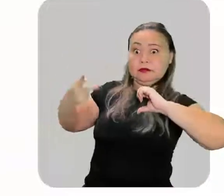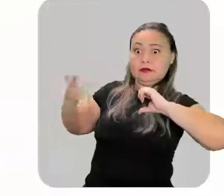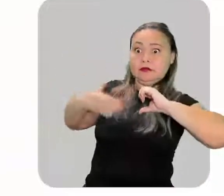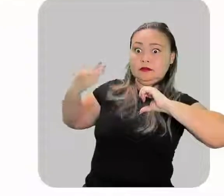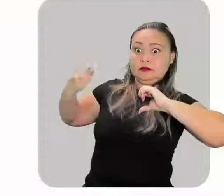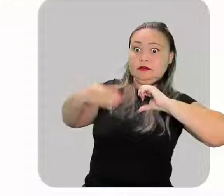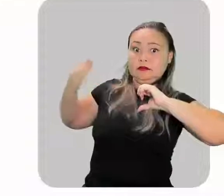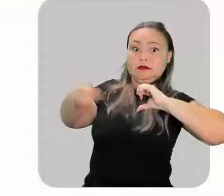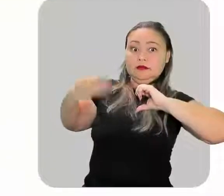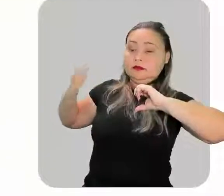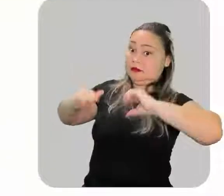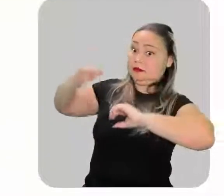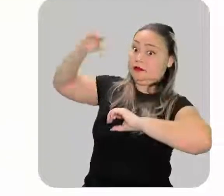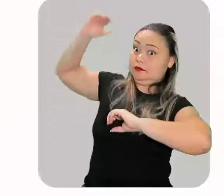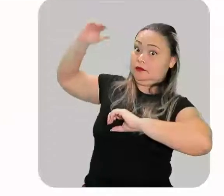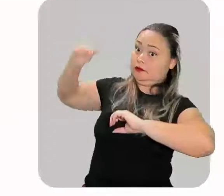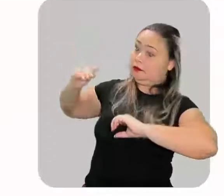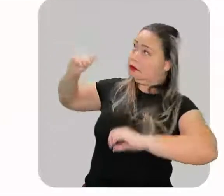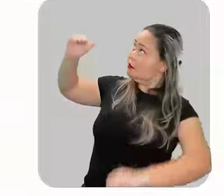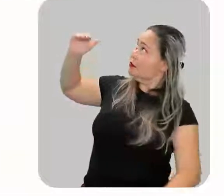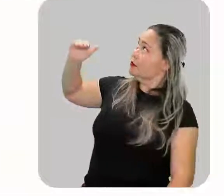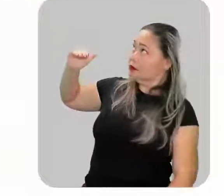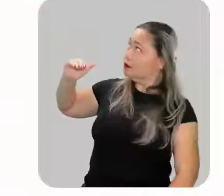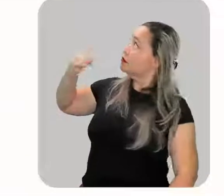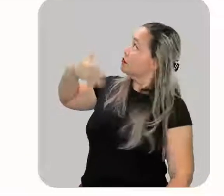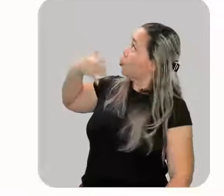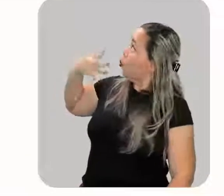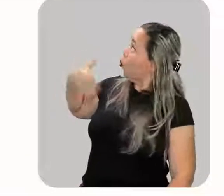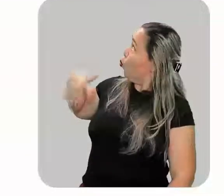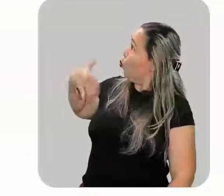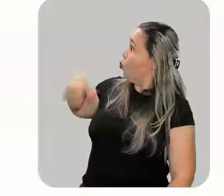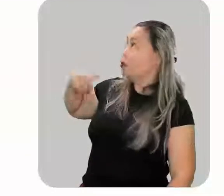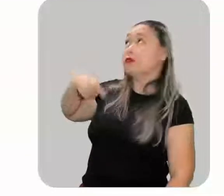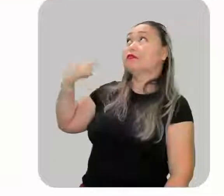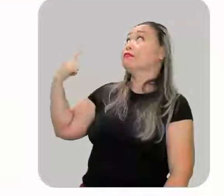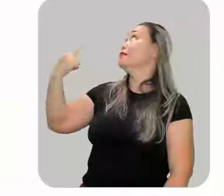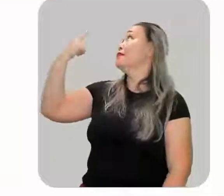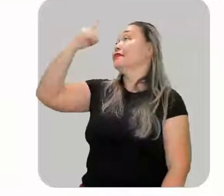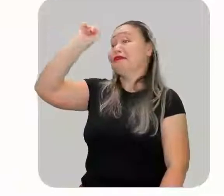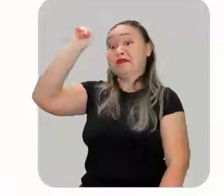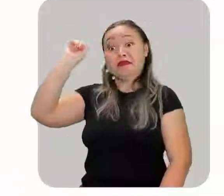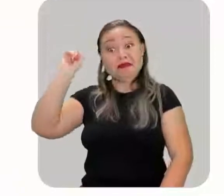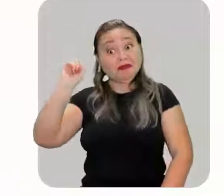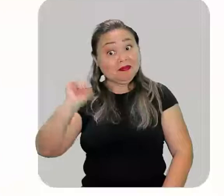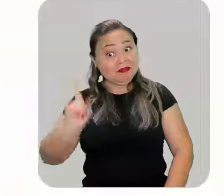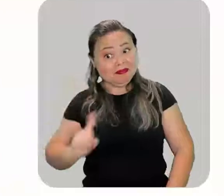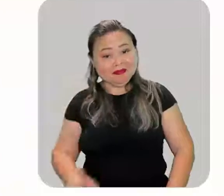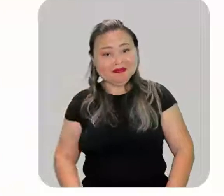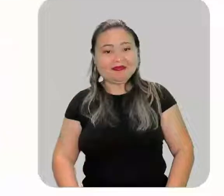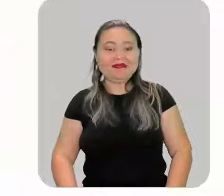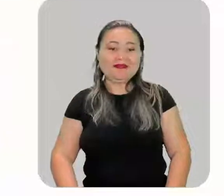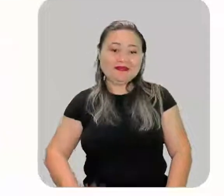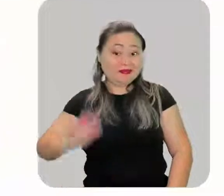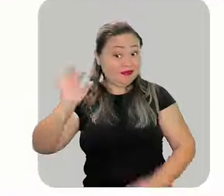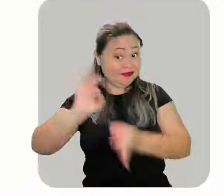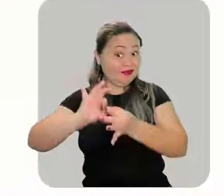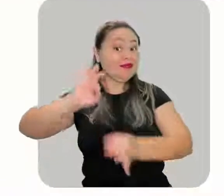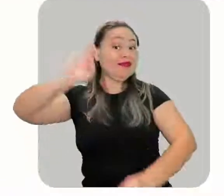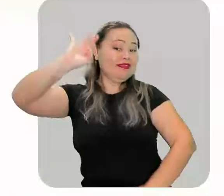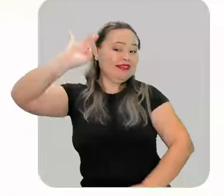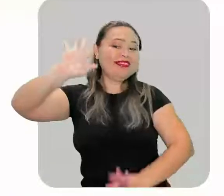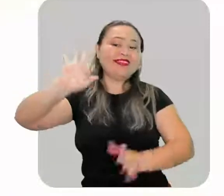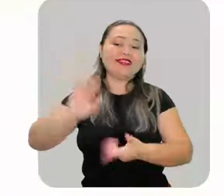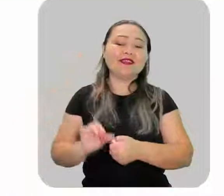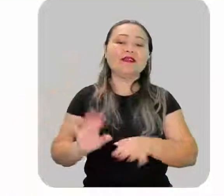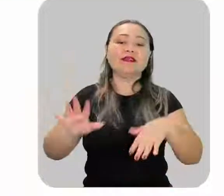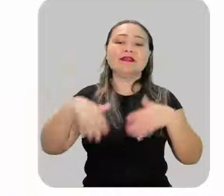pior é gigante, né? Aqui eu tô grande, hein? Não se iludam que eu não sou grande coisa. Na altura, tá? E